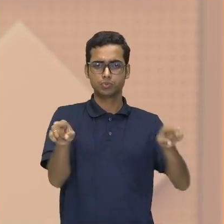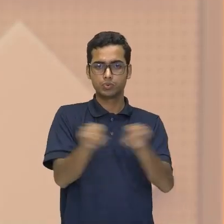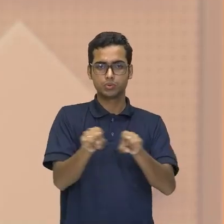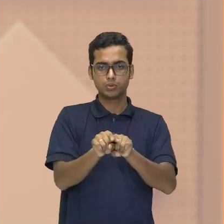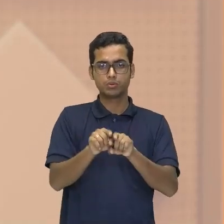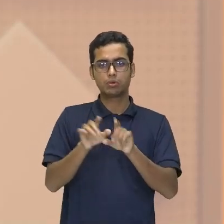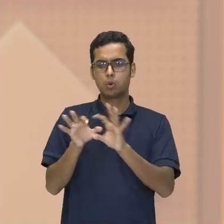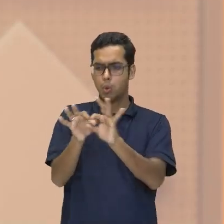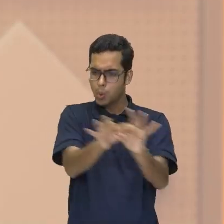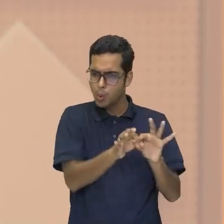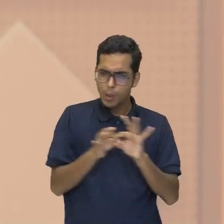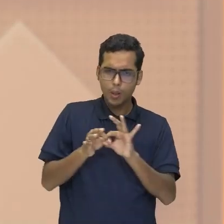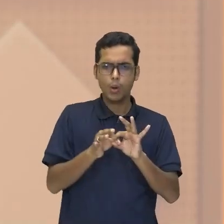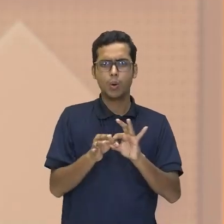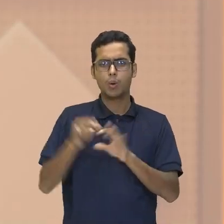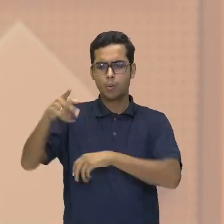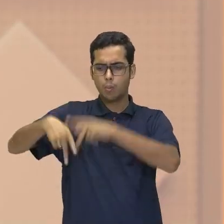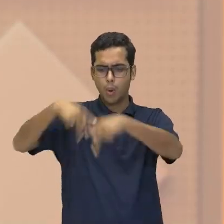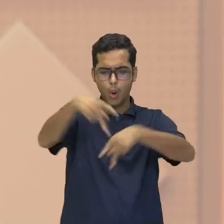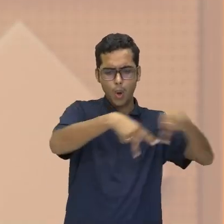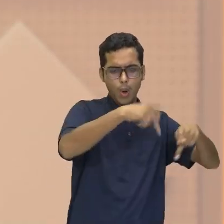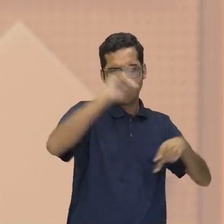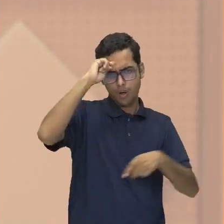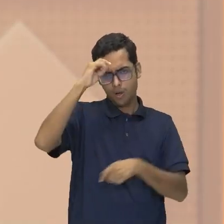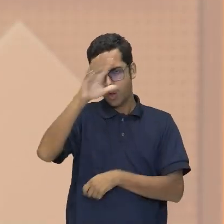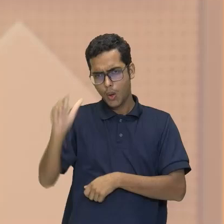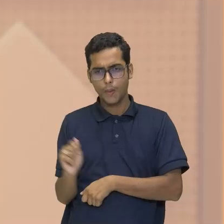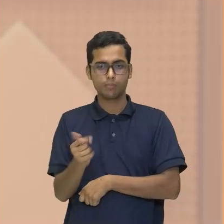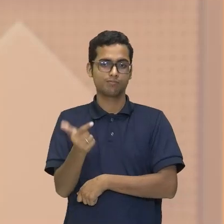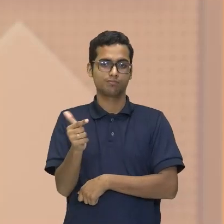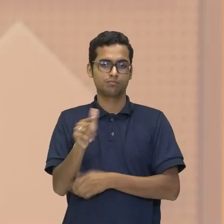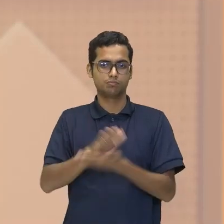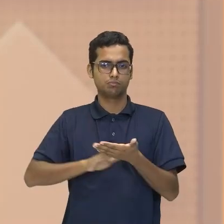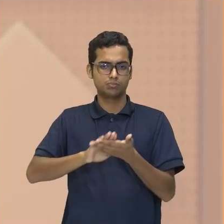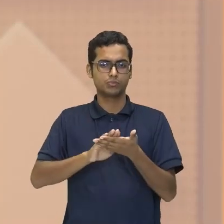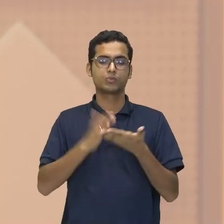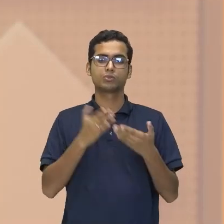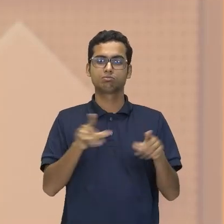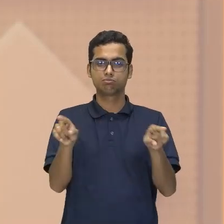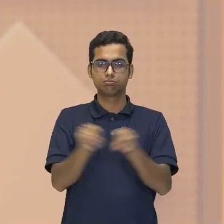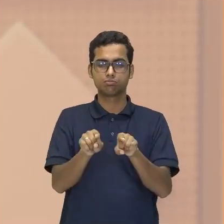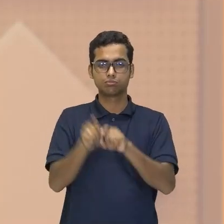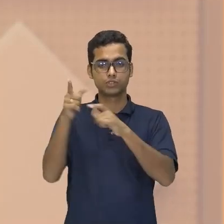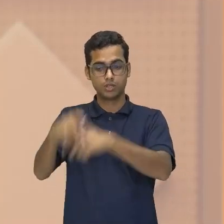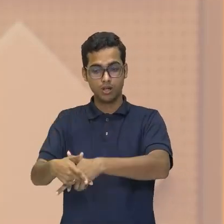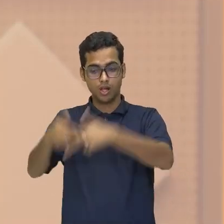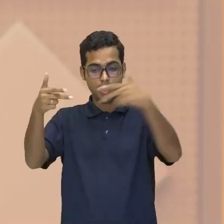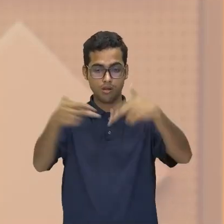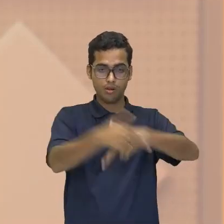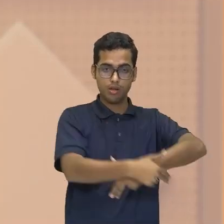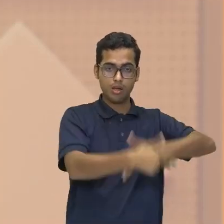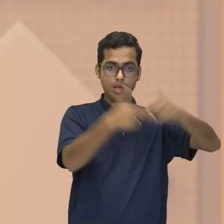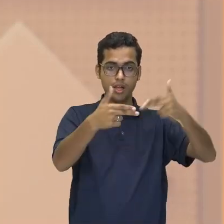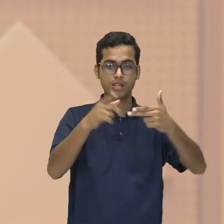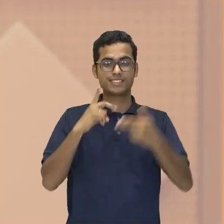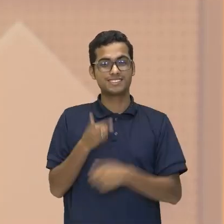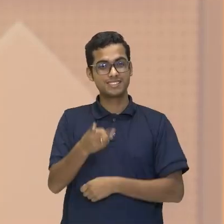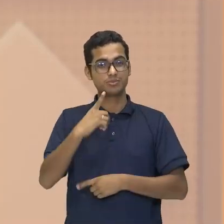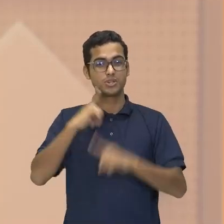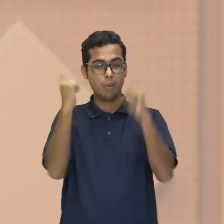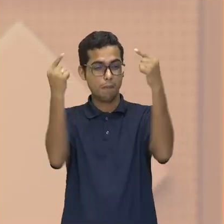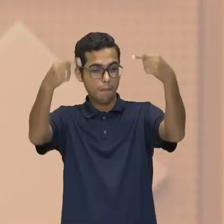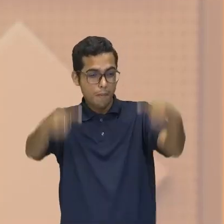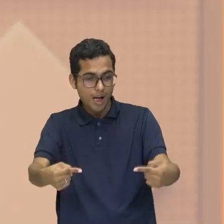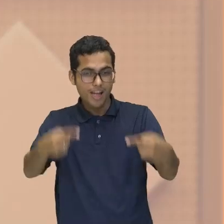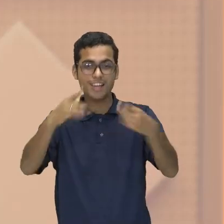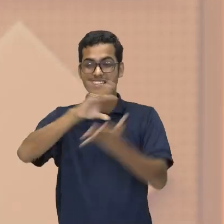povos africanos. Então, as etnias presentes no território africano, muitas delas eram rivais entre si. Então,